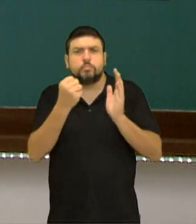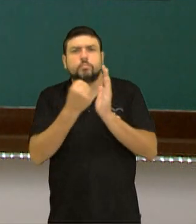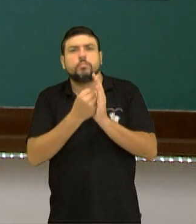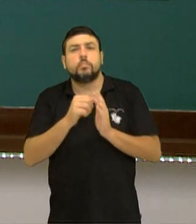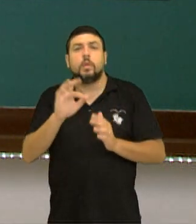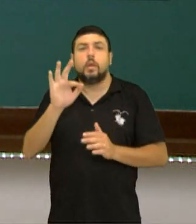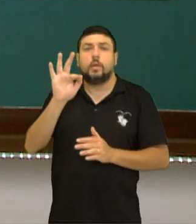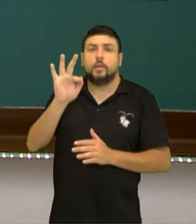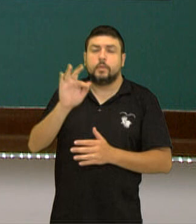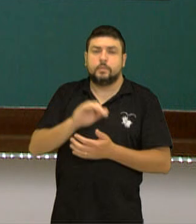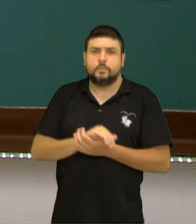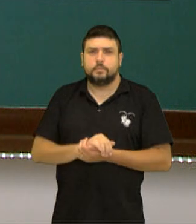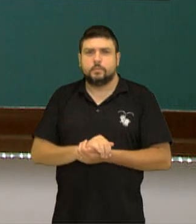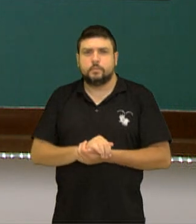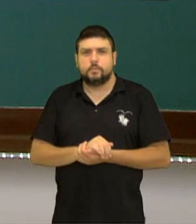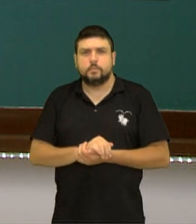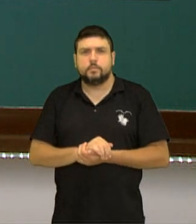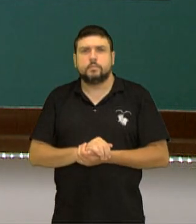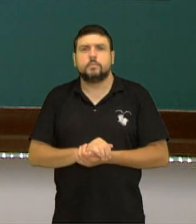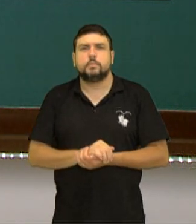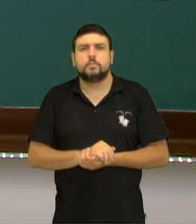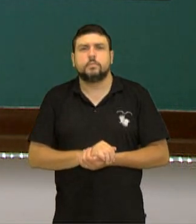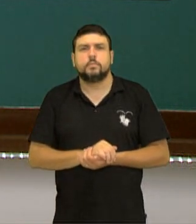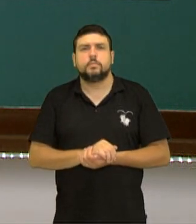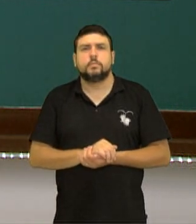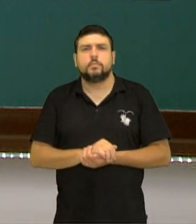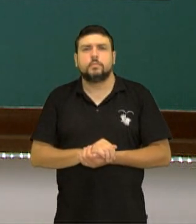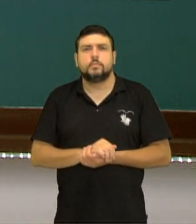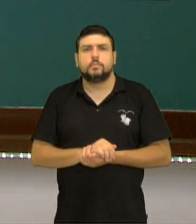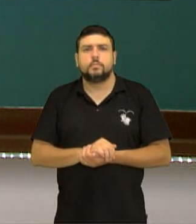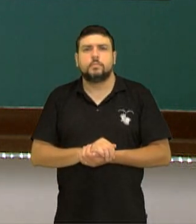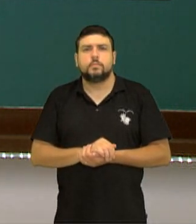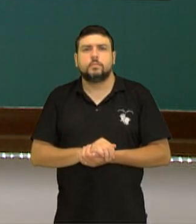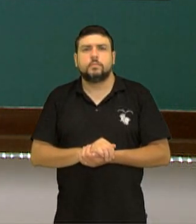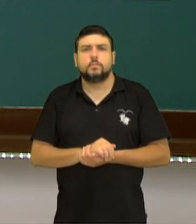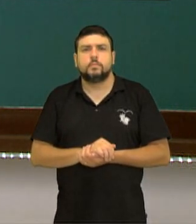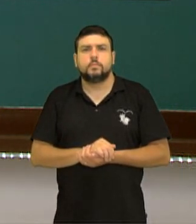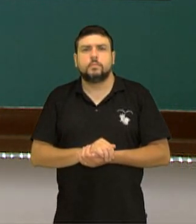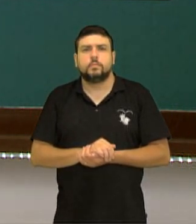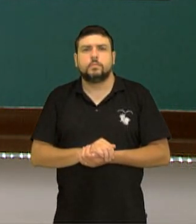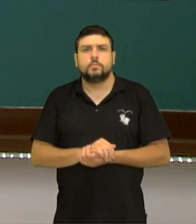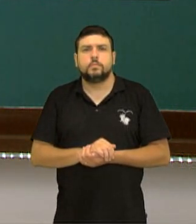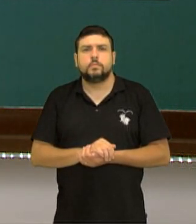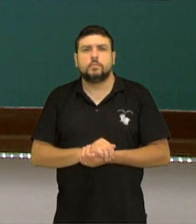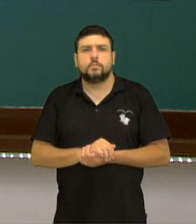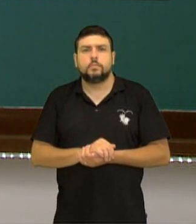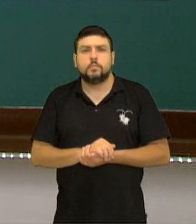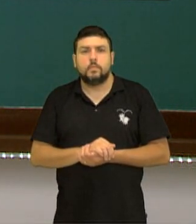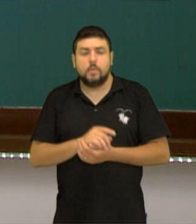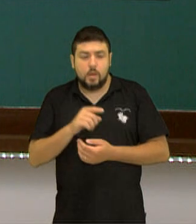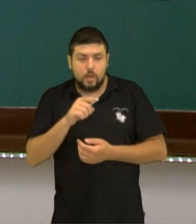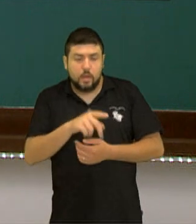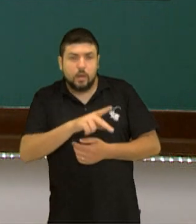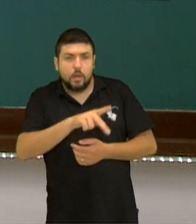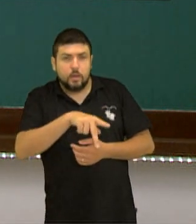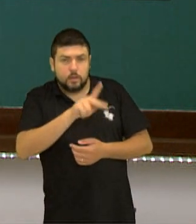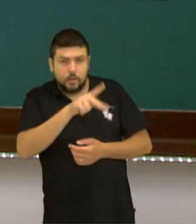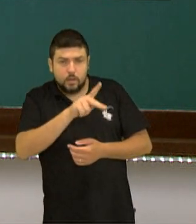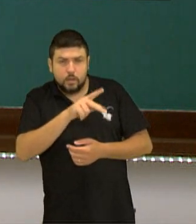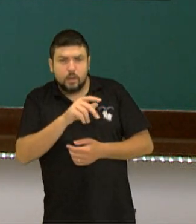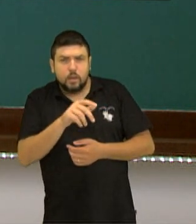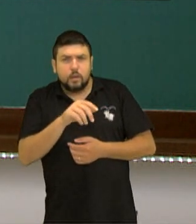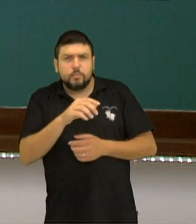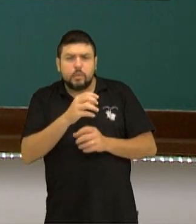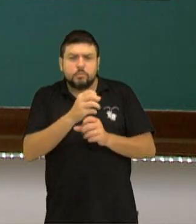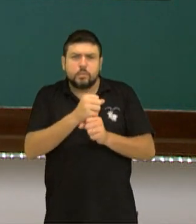diz o seguinte: Kelly got a bad grade. What should she do? Kelly tirou uma nota ruim. O que ela